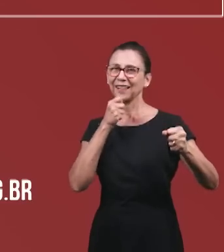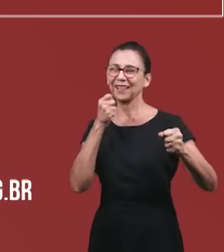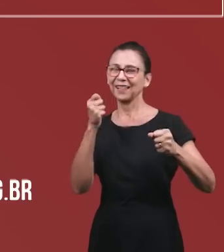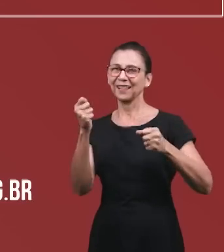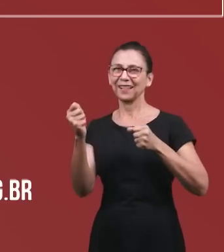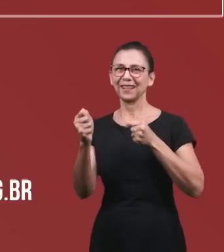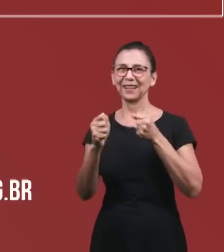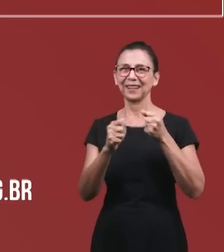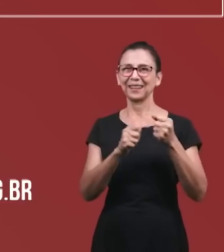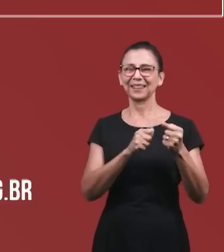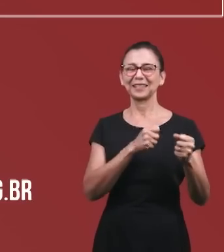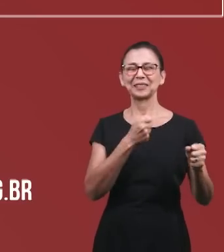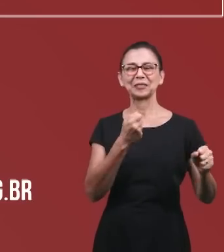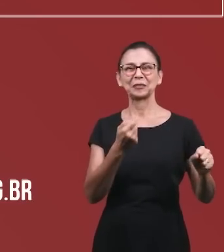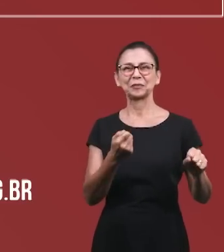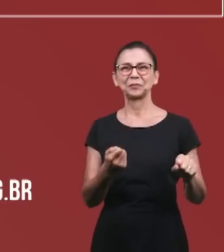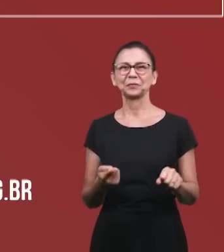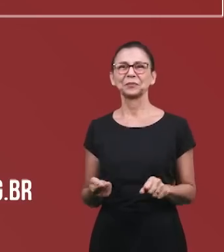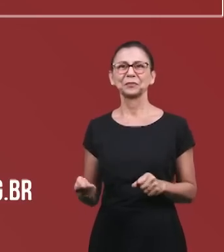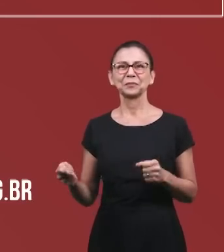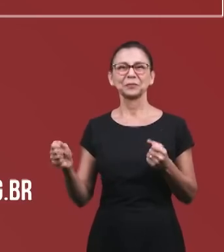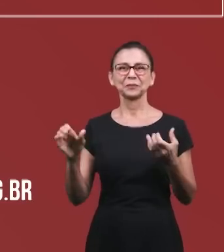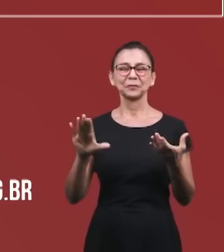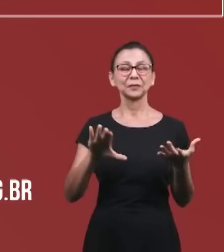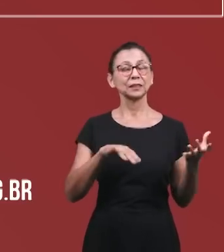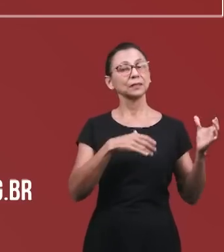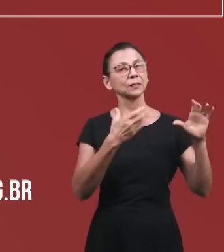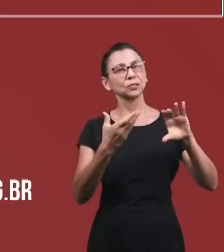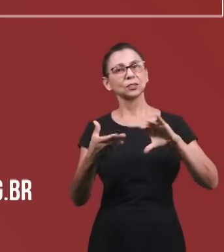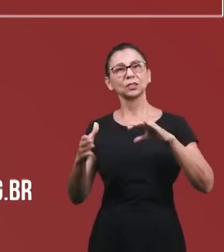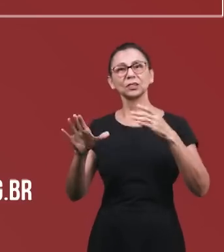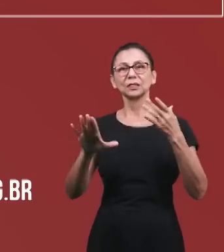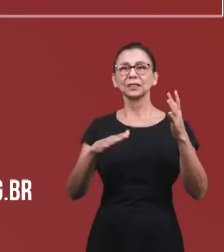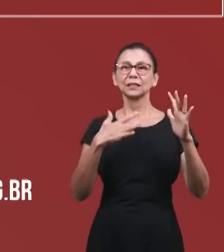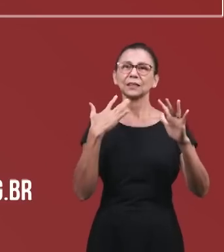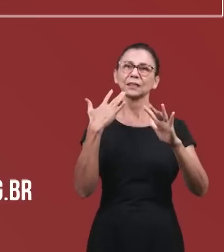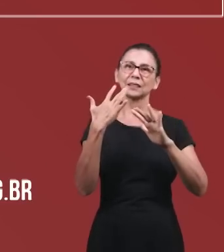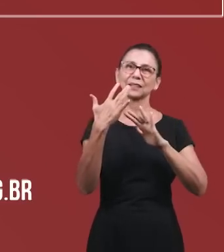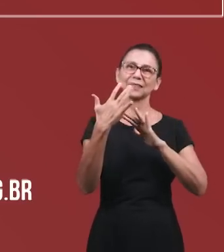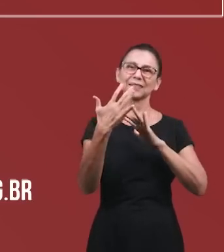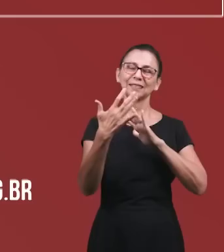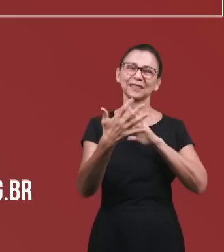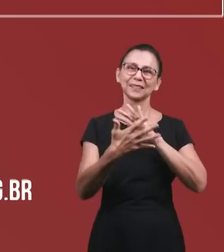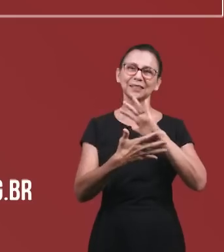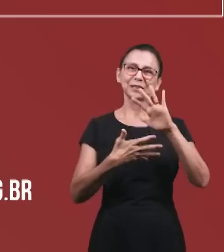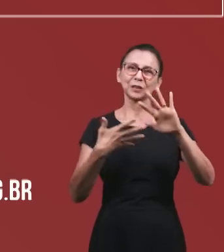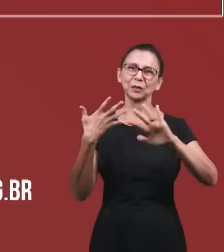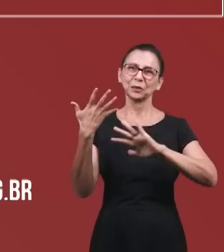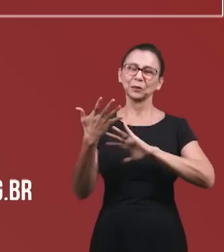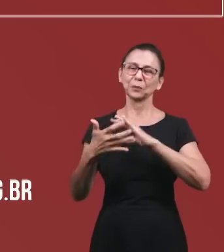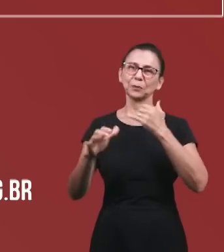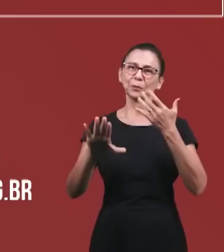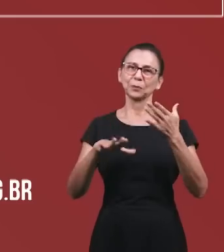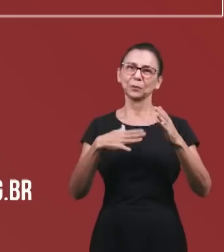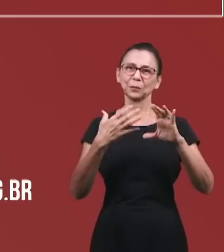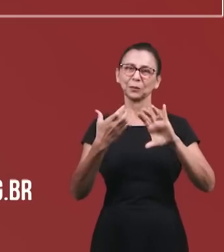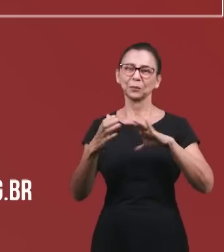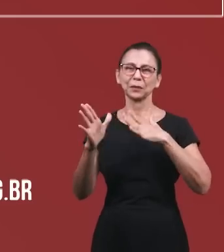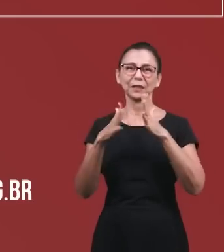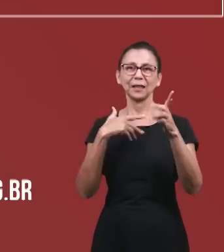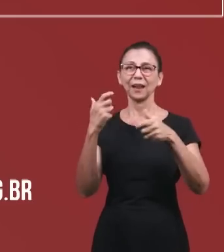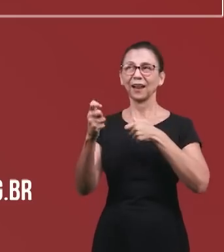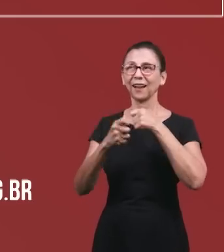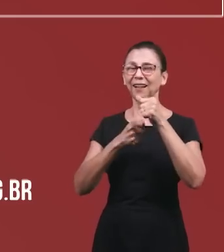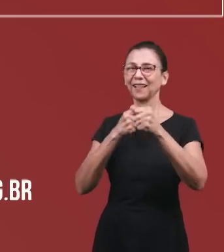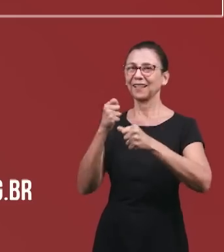A paz do Senhor Jesus. Dentro de 5 minutos, daremos início a um culto da Igreja Cristã Maranata, transmitido